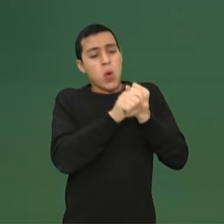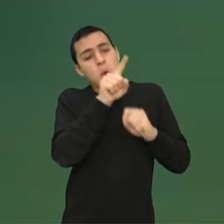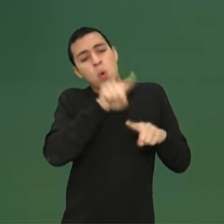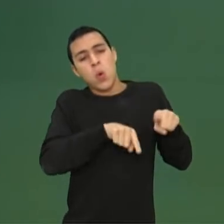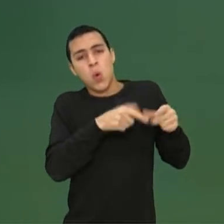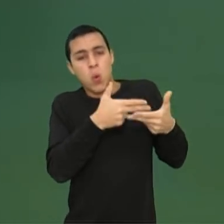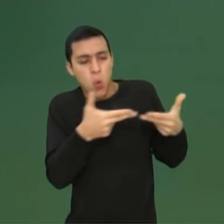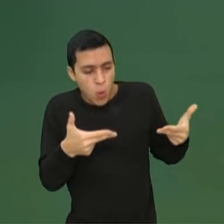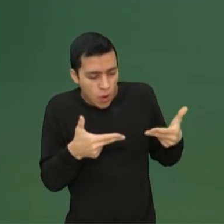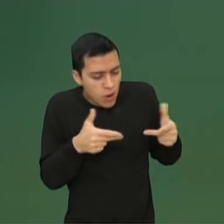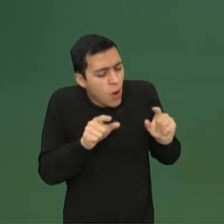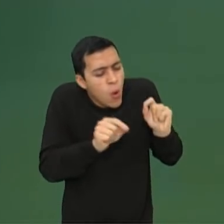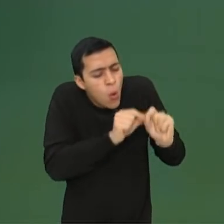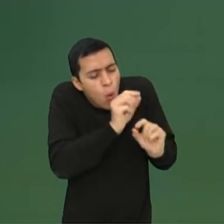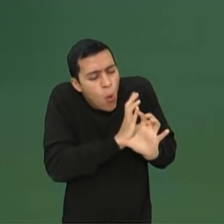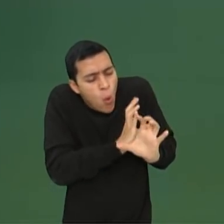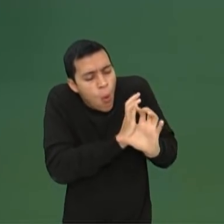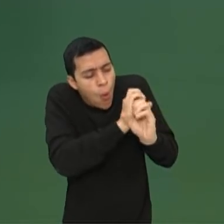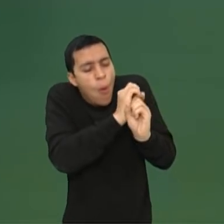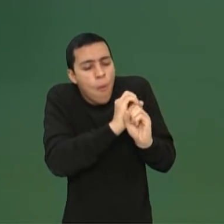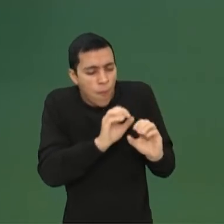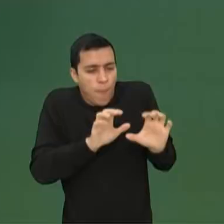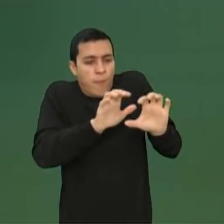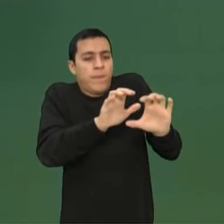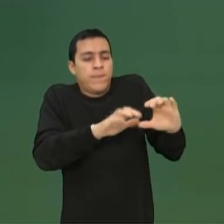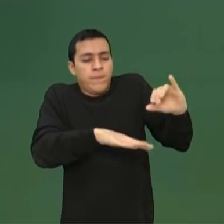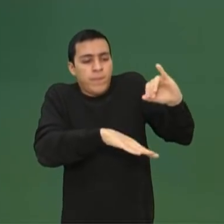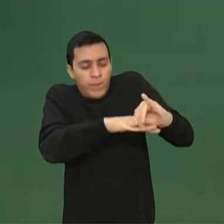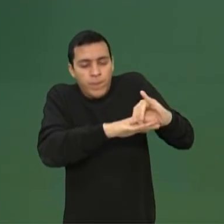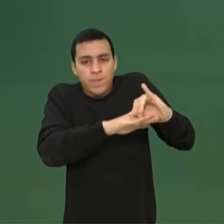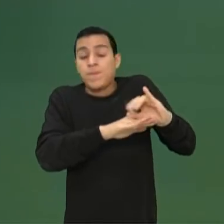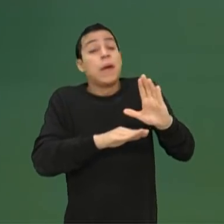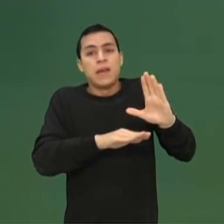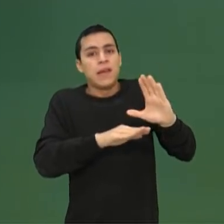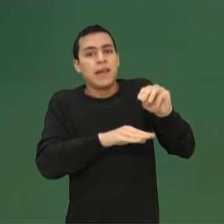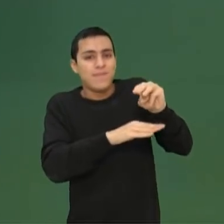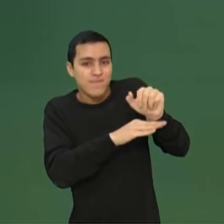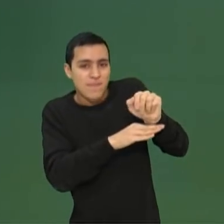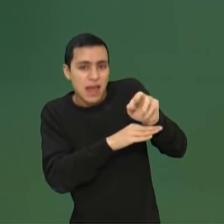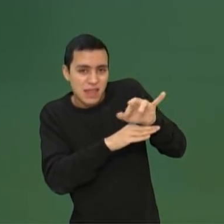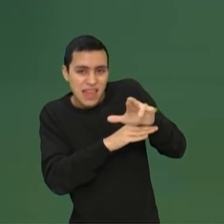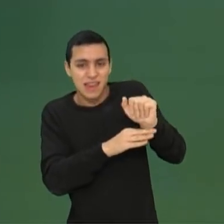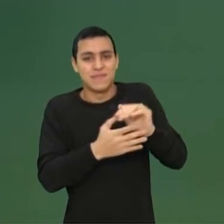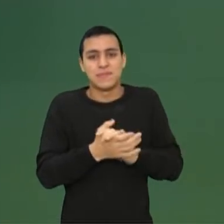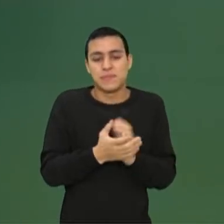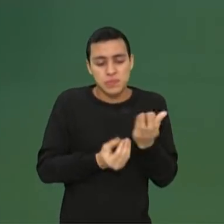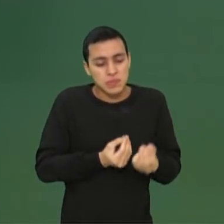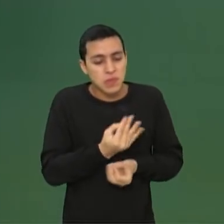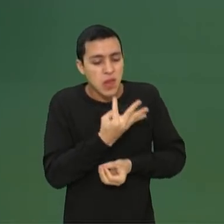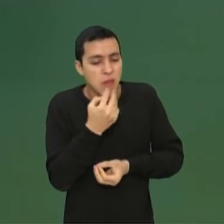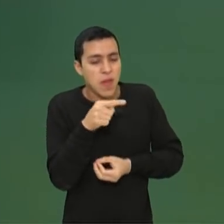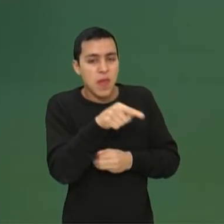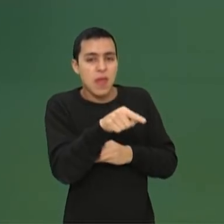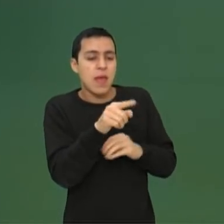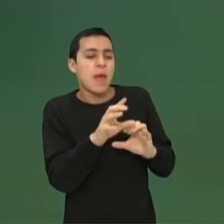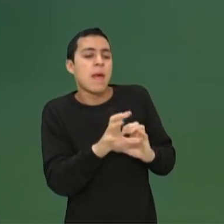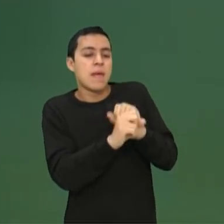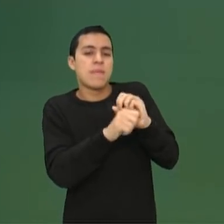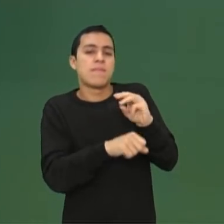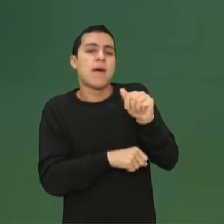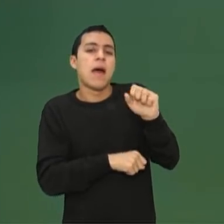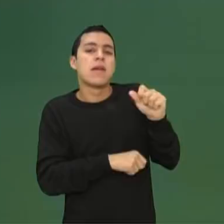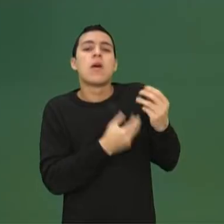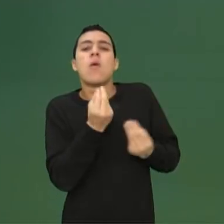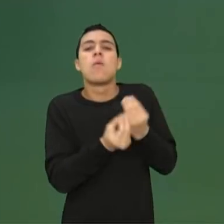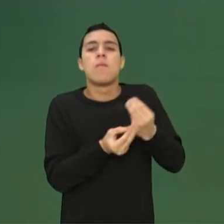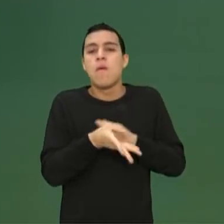material, eles são feitos de uma quantidade de materiais. Para conhecer a massa de um material, nós utilizamos as